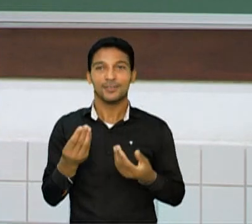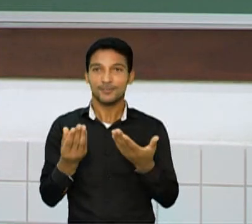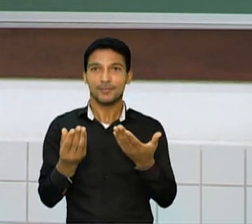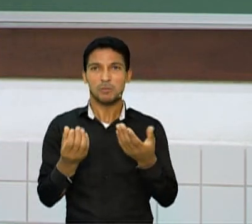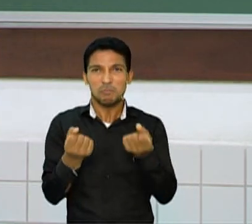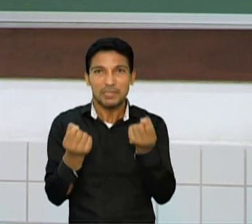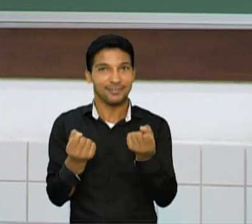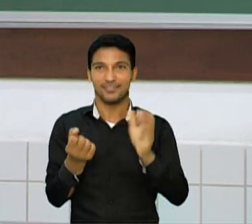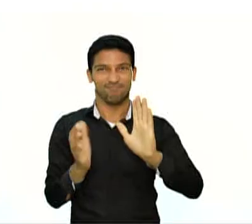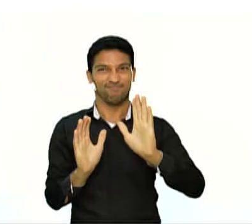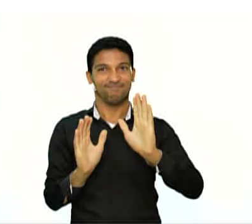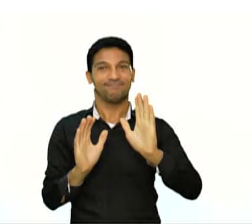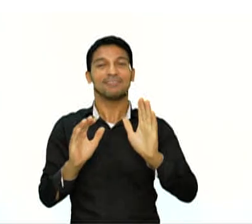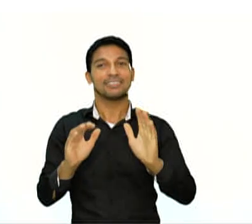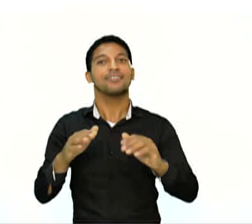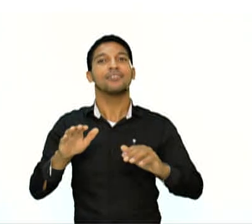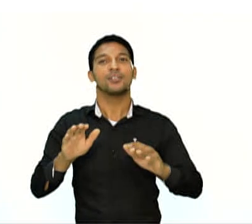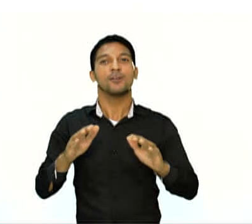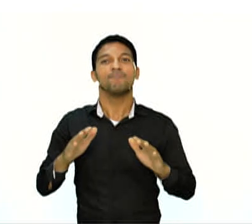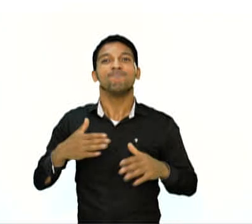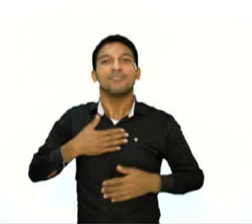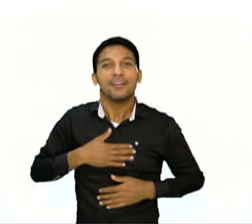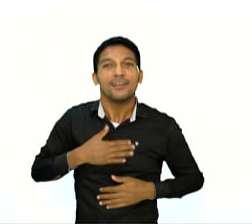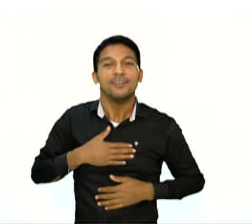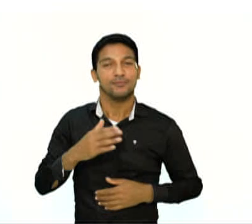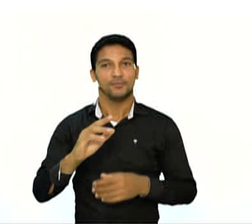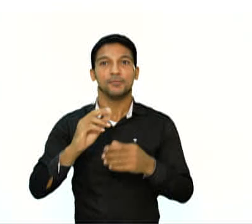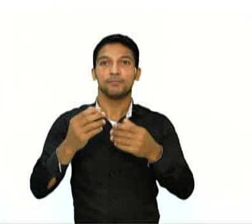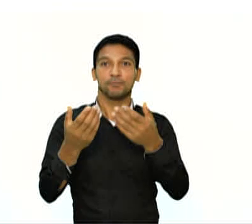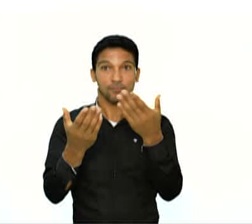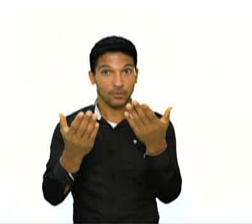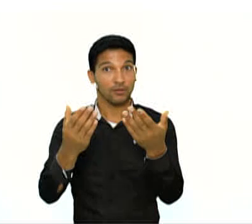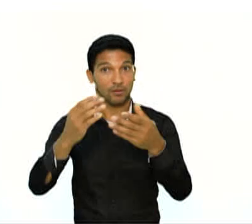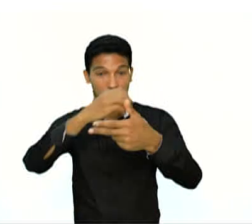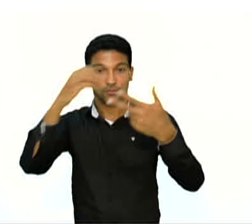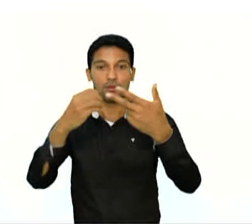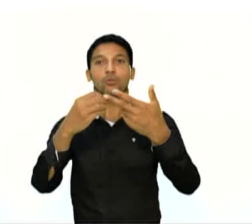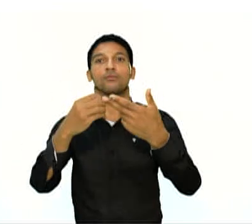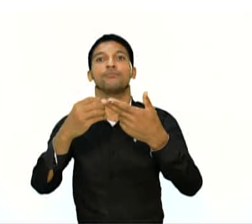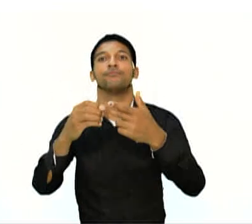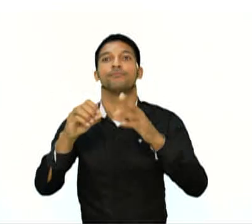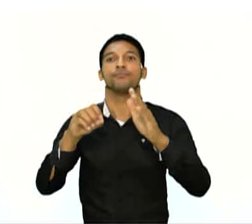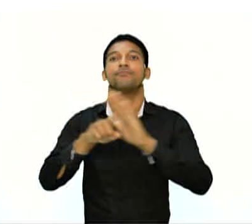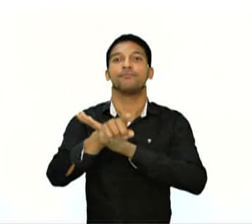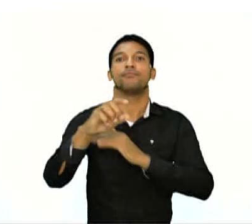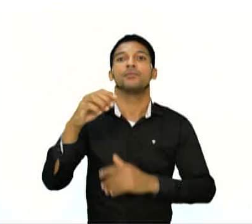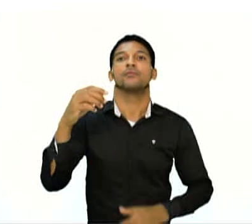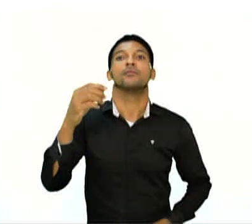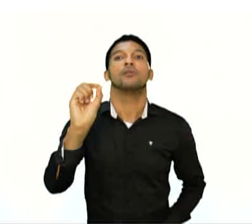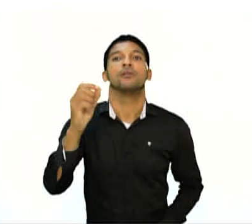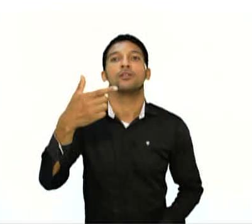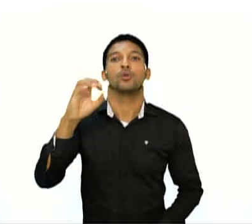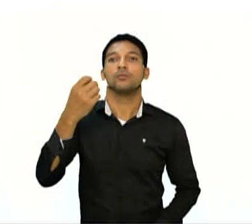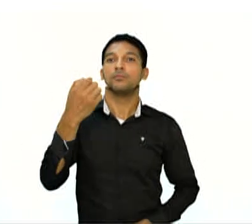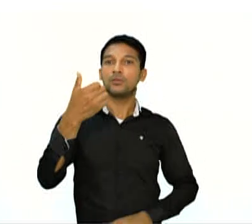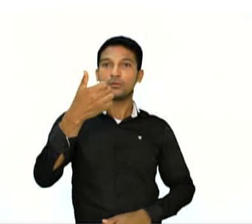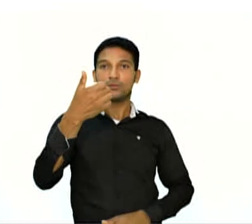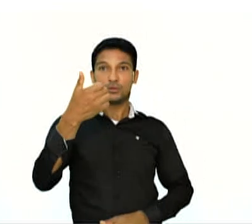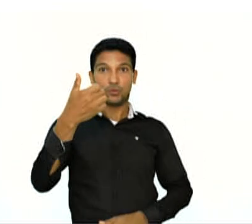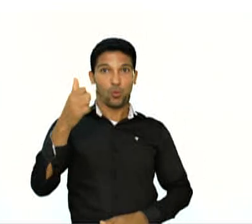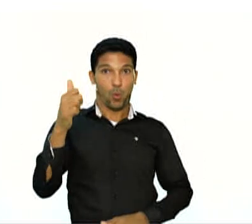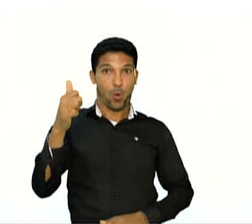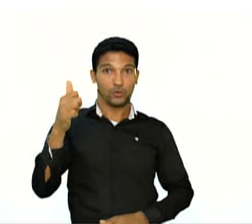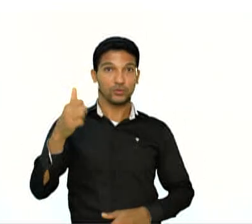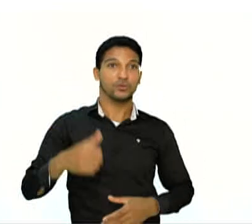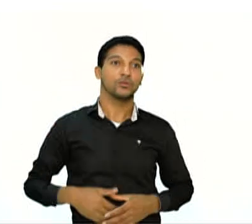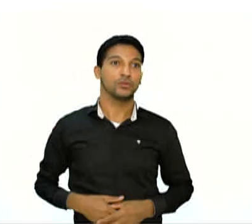Na questão número 1, é uma questão do Enem, 2011, nela, dentro dos problemas urbanos ambientais, destaca-se